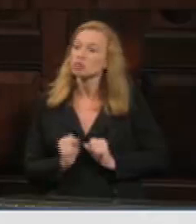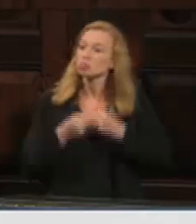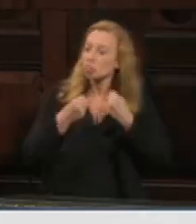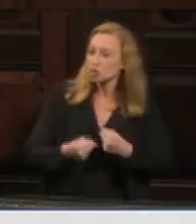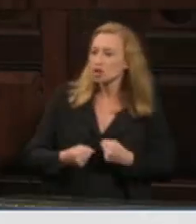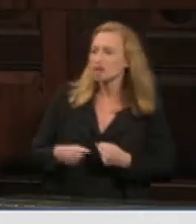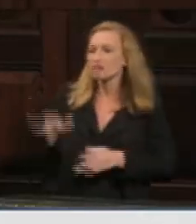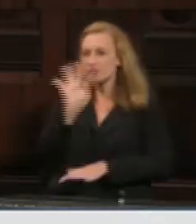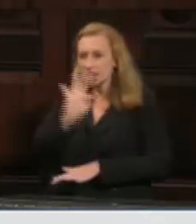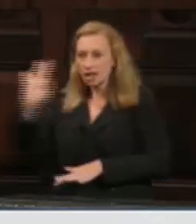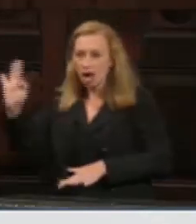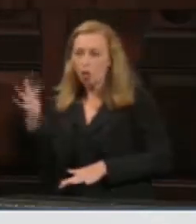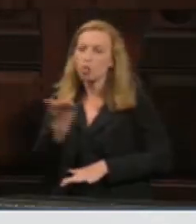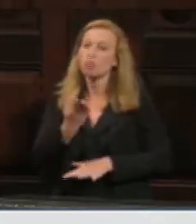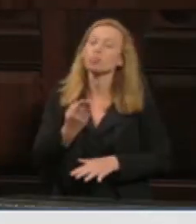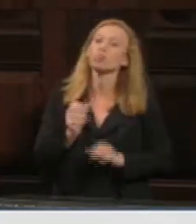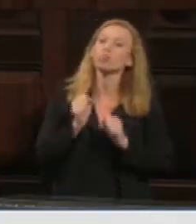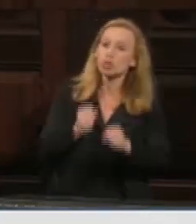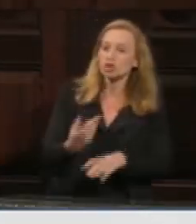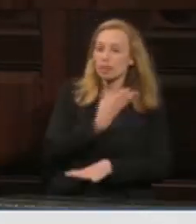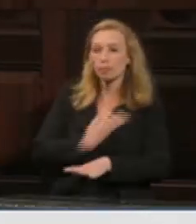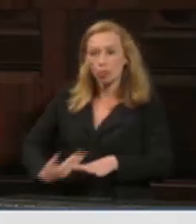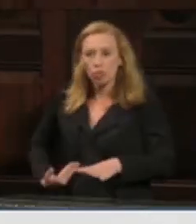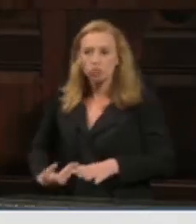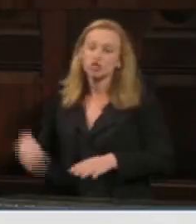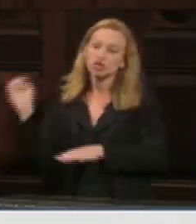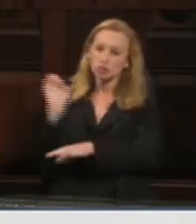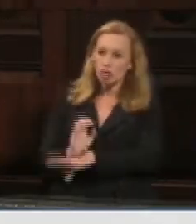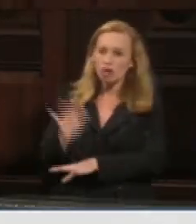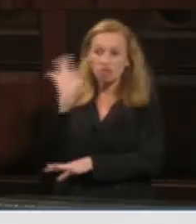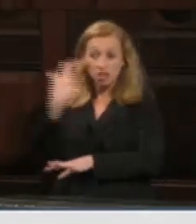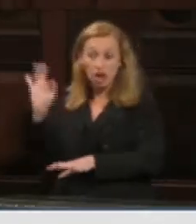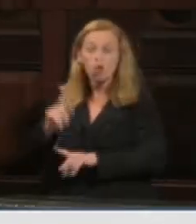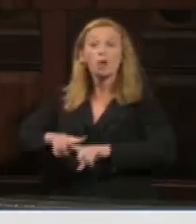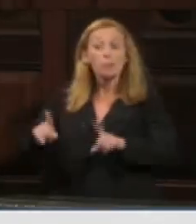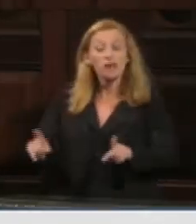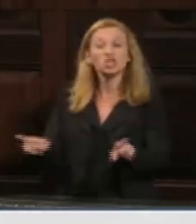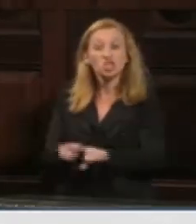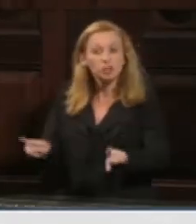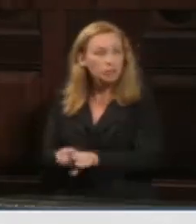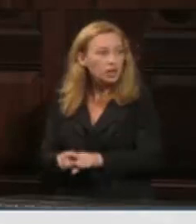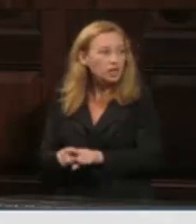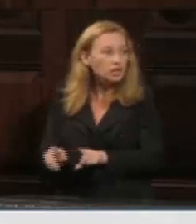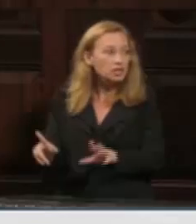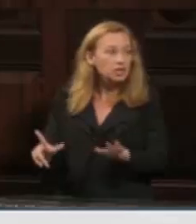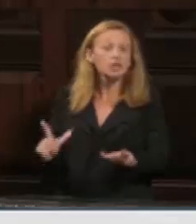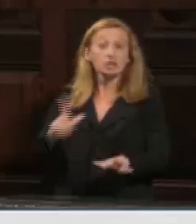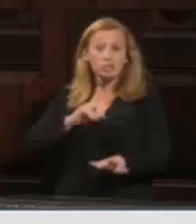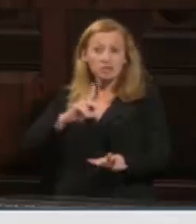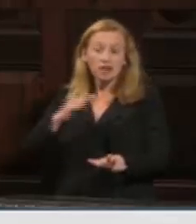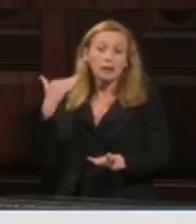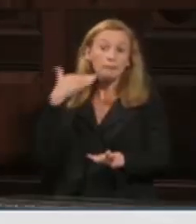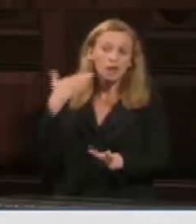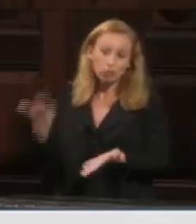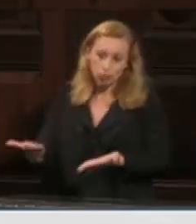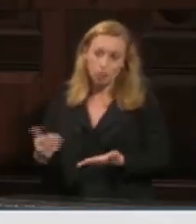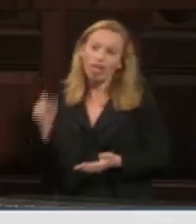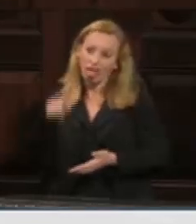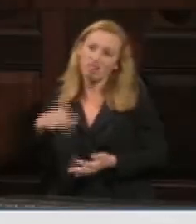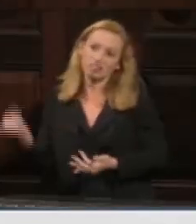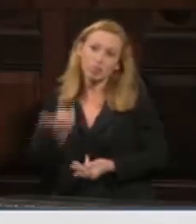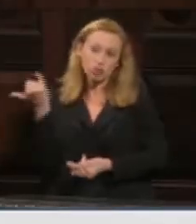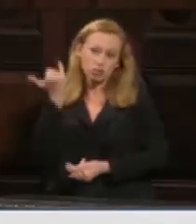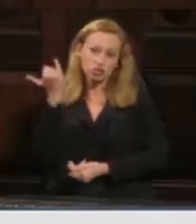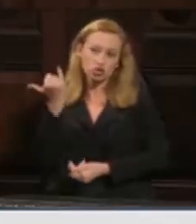poder público, governo federal, estadual, municipal, mas também da iniciativa privada, dos bancos. Isso é muito importante. A